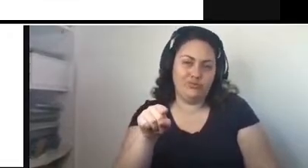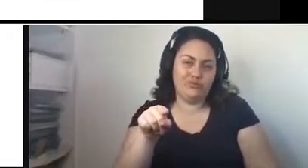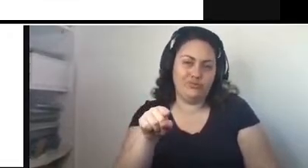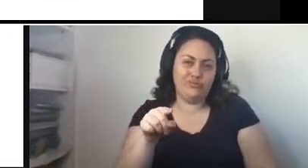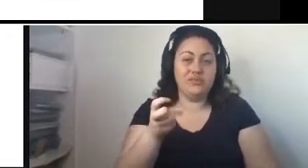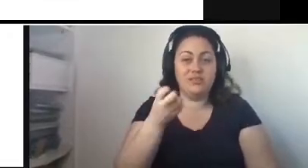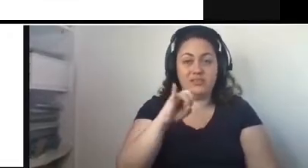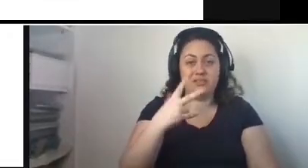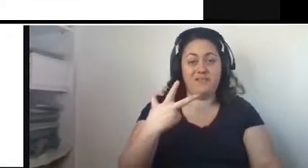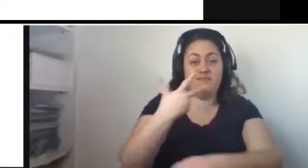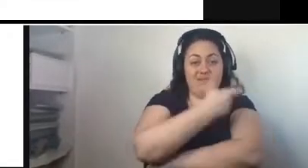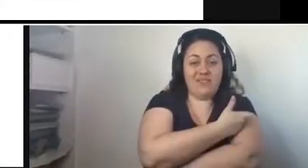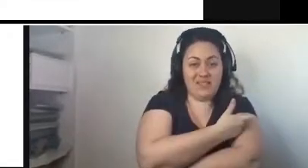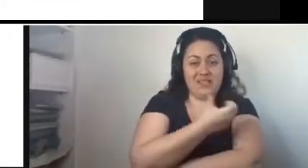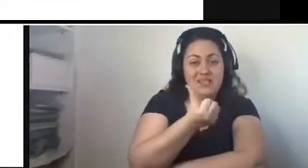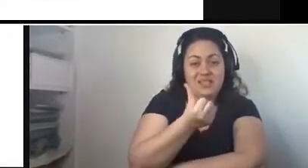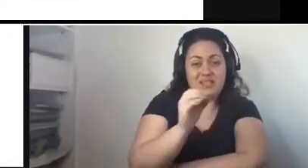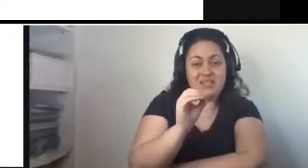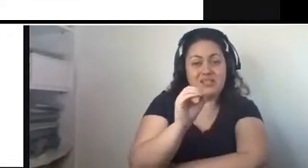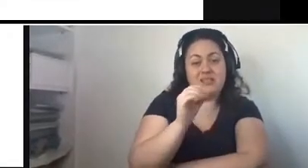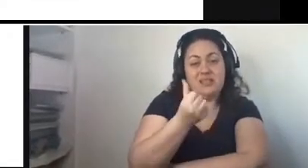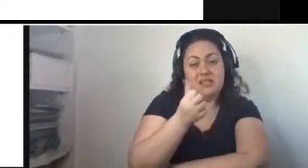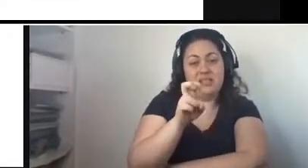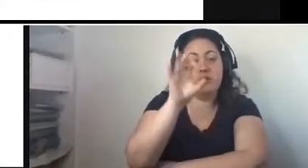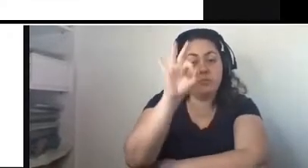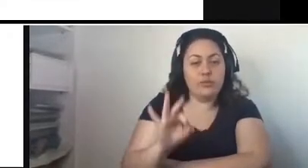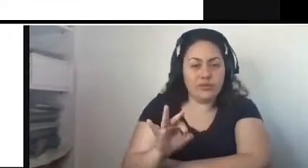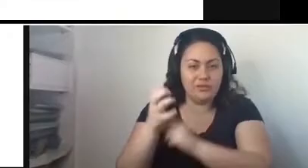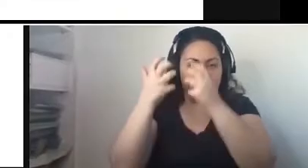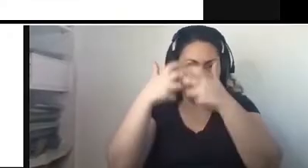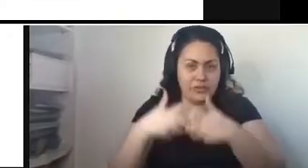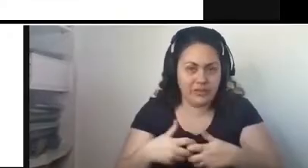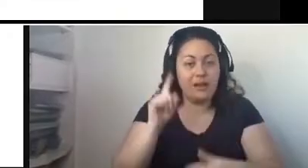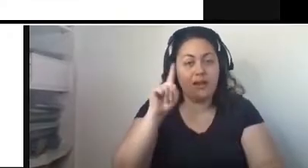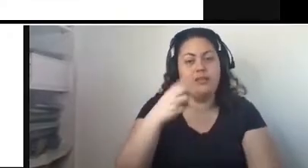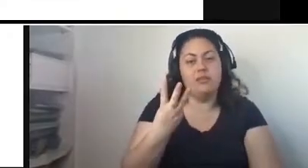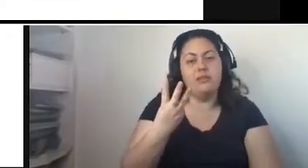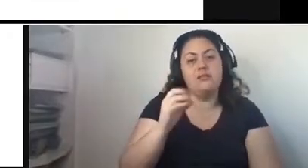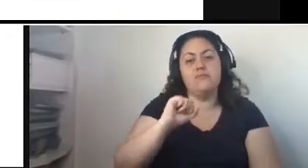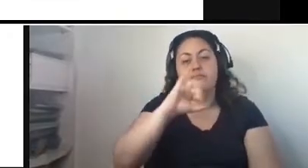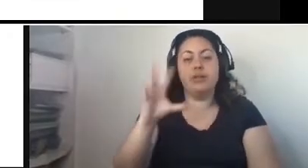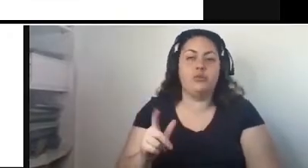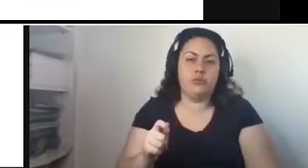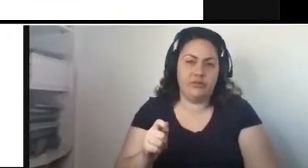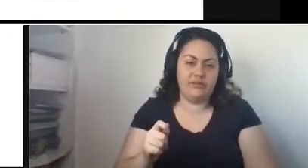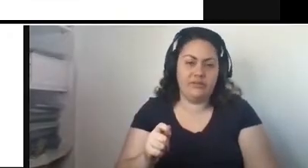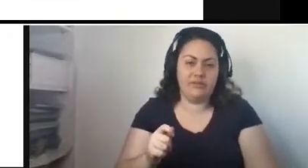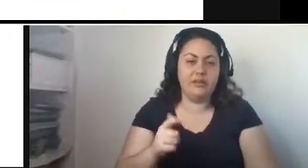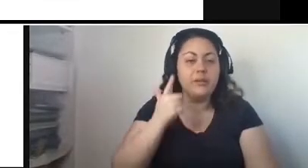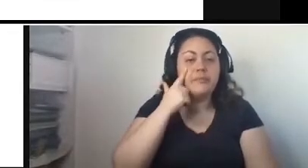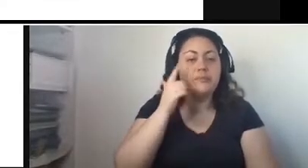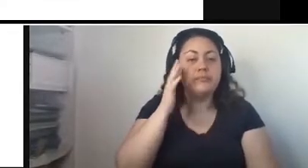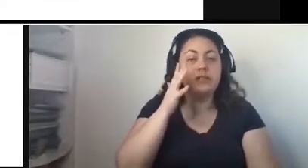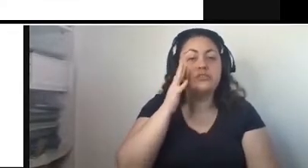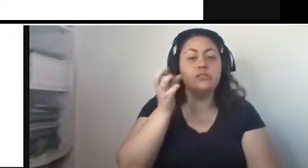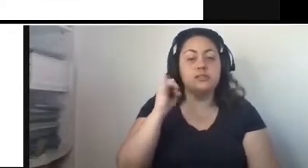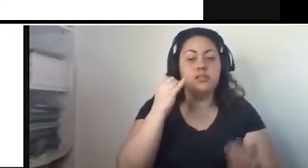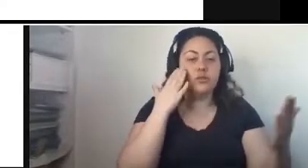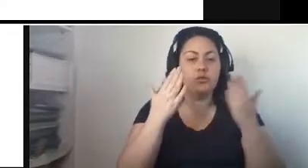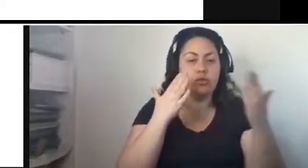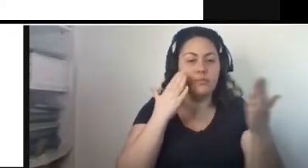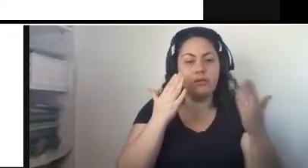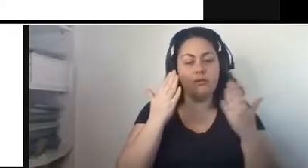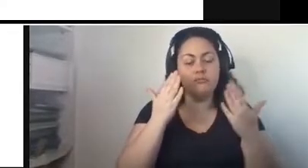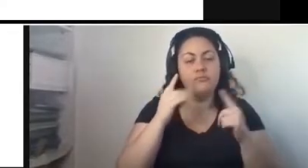sido 3 milhões de casos. Agora, reparem, se a gente fizer uma estimativa para 2021, porque esses 7